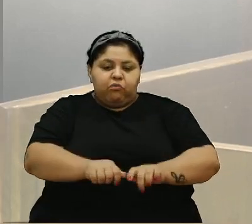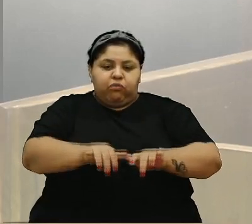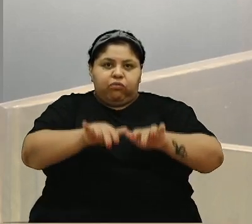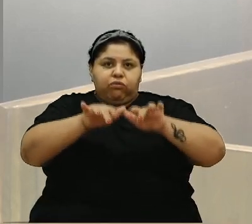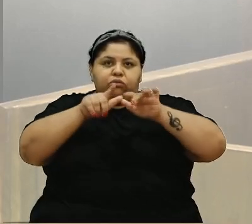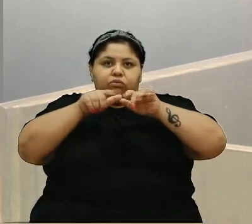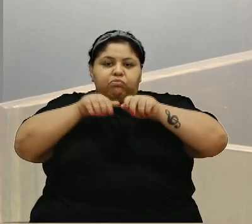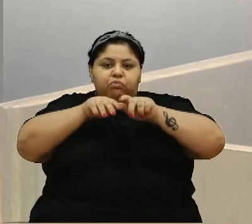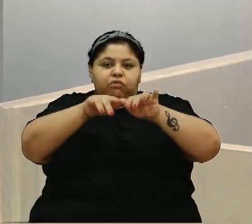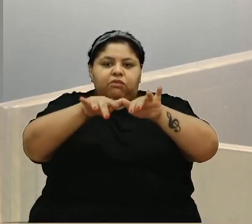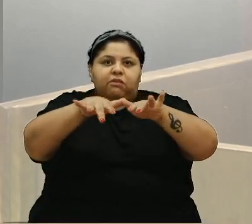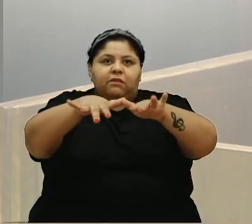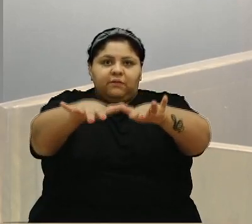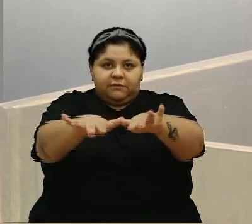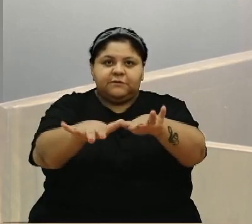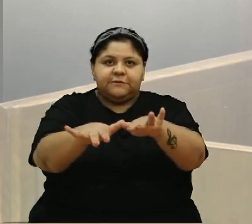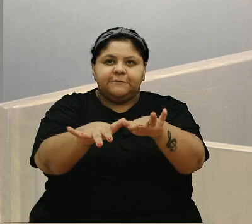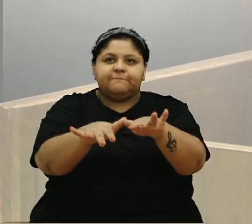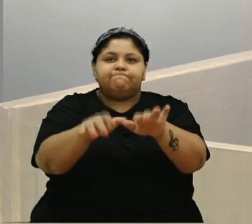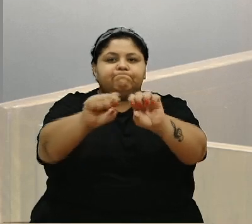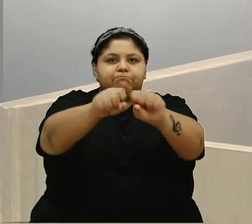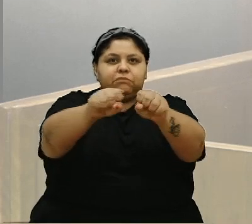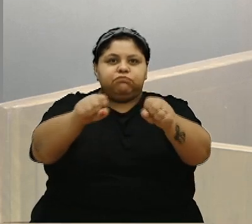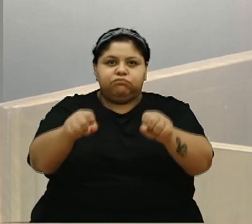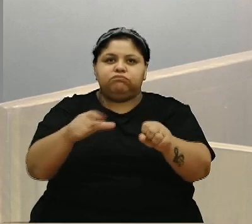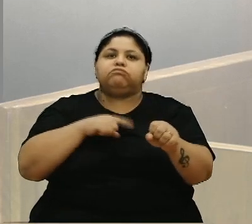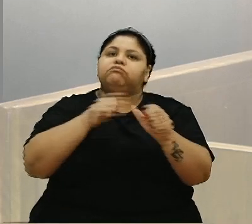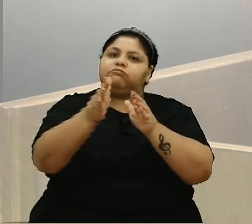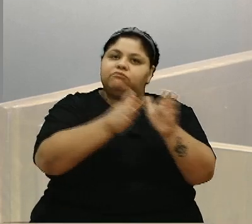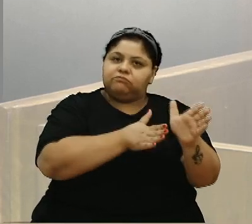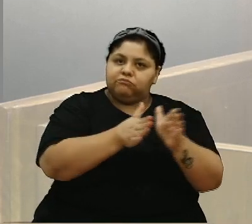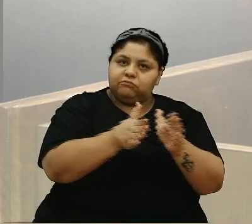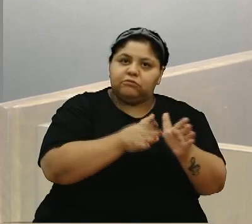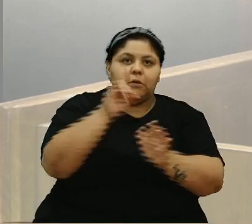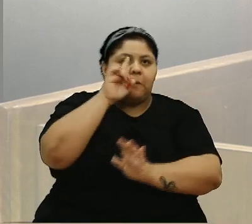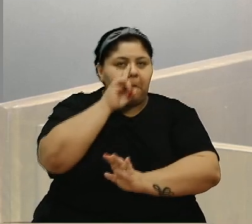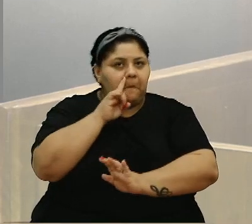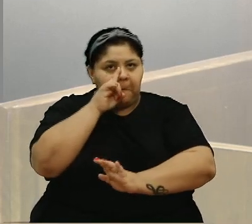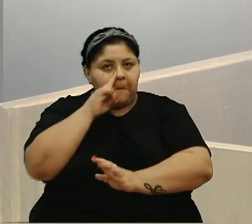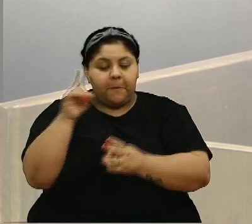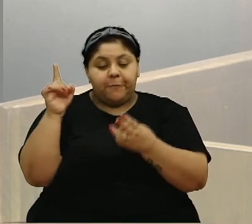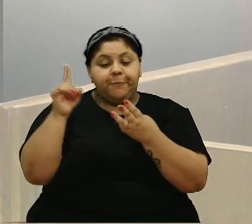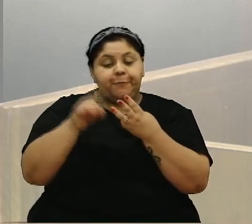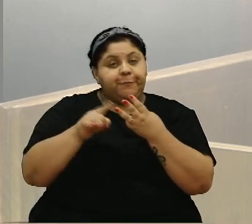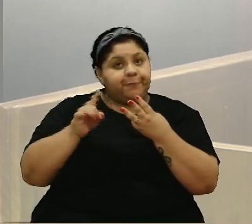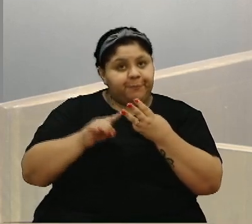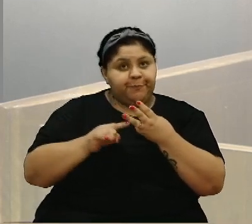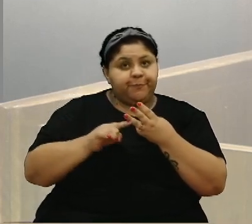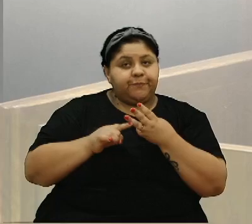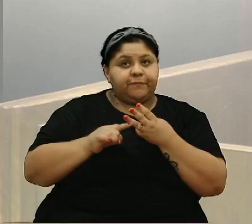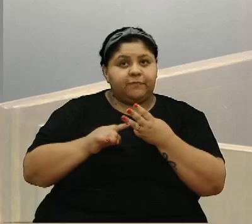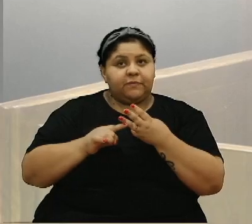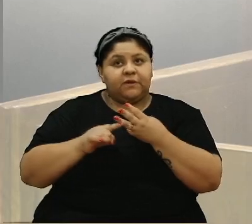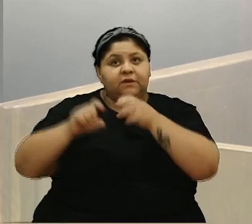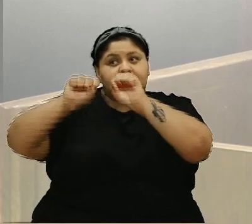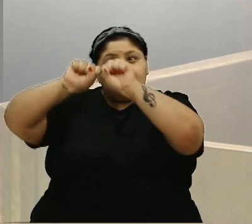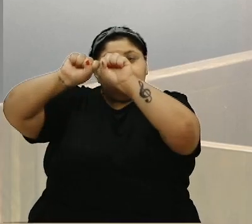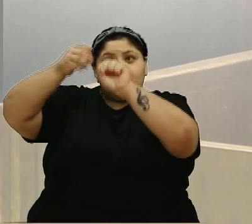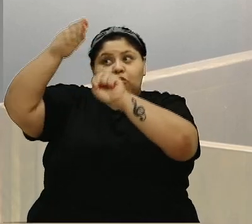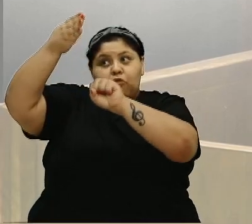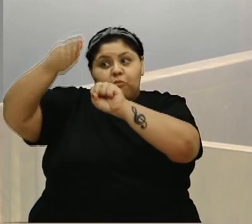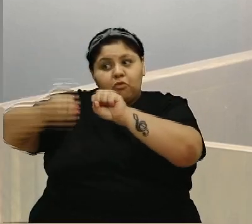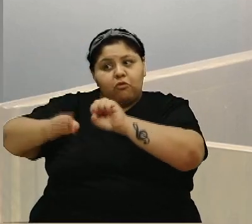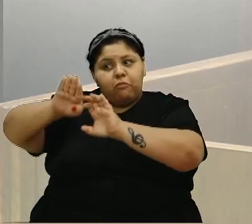calçadas quebradas, que é a questão de acessibilidade, a questão de perigo. E o terceiro é de cair esse